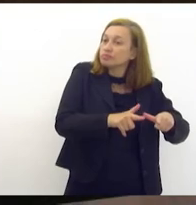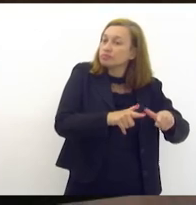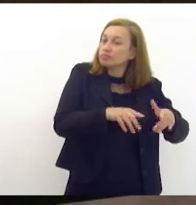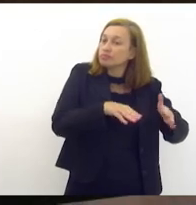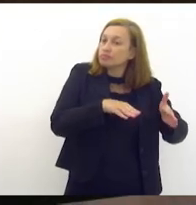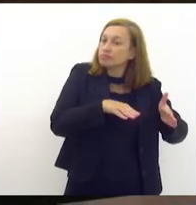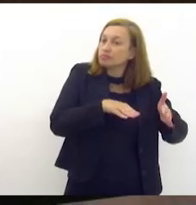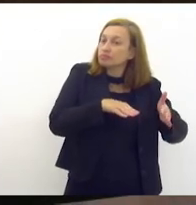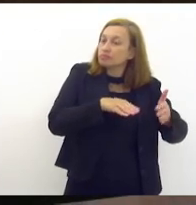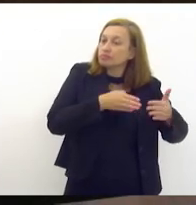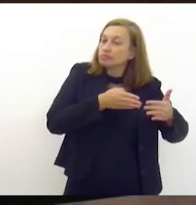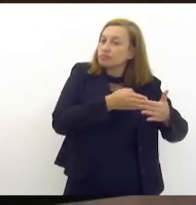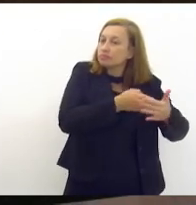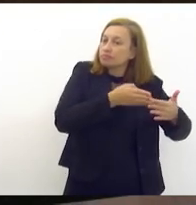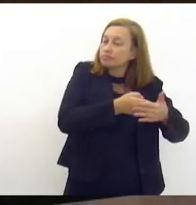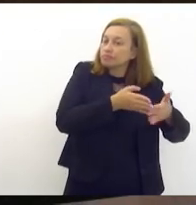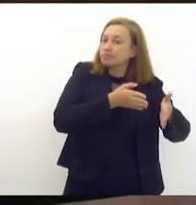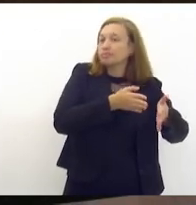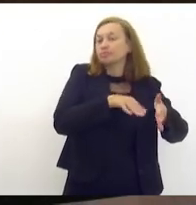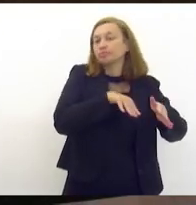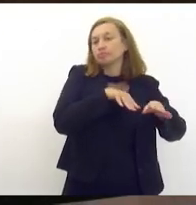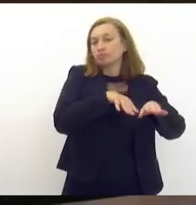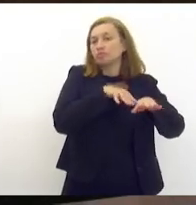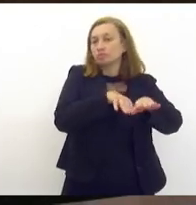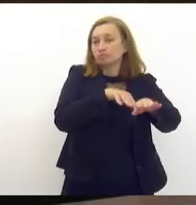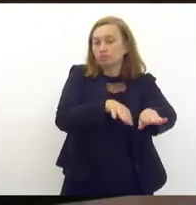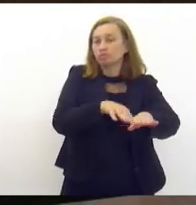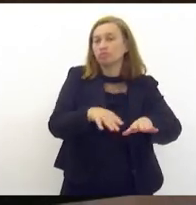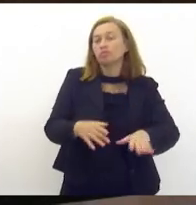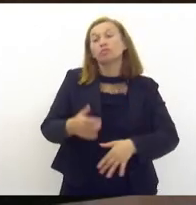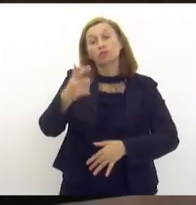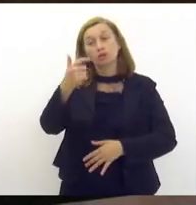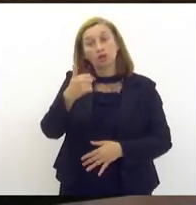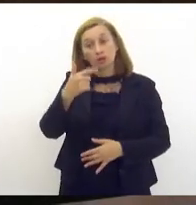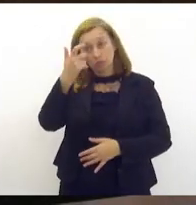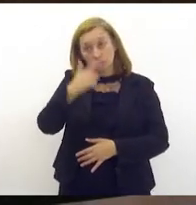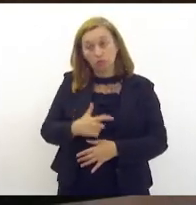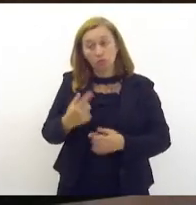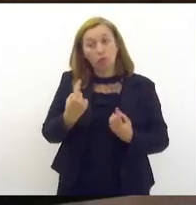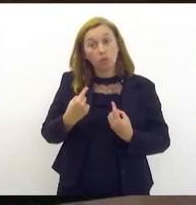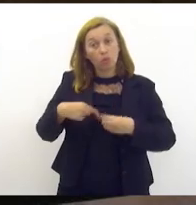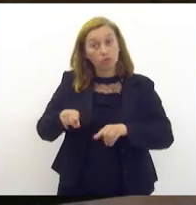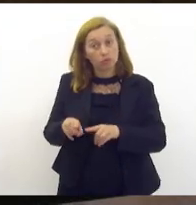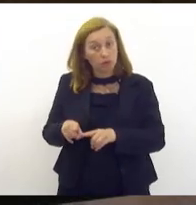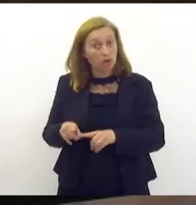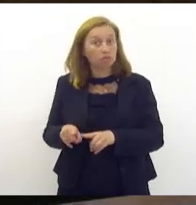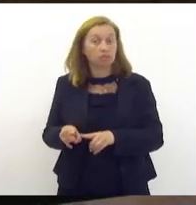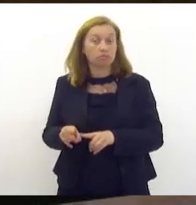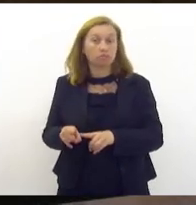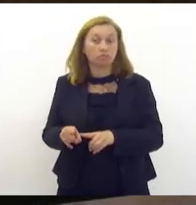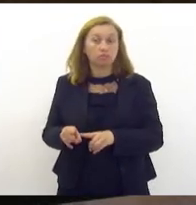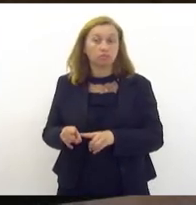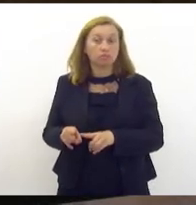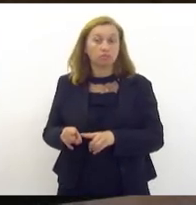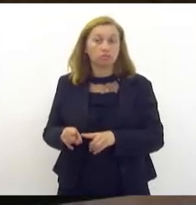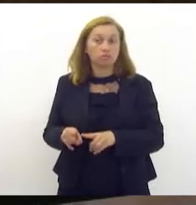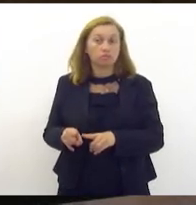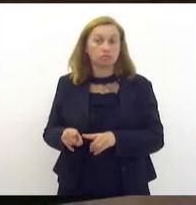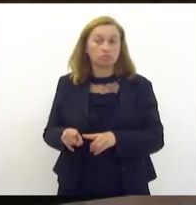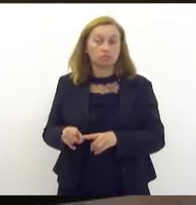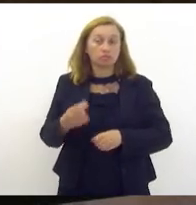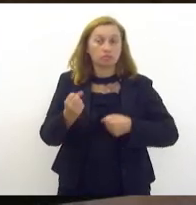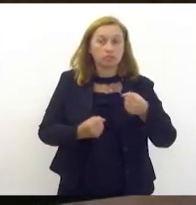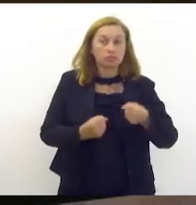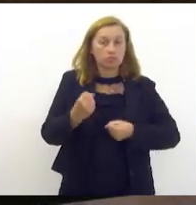vias. Deixar bem claro aqui no parlamento que eu sou contrário, né, a que a gente leve o carro